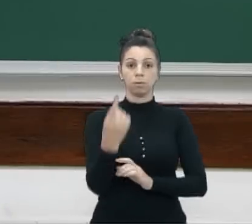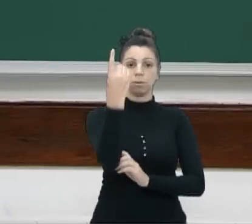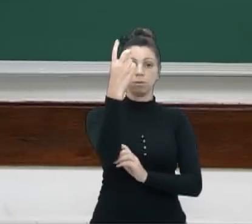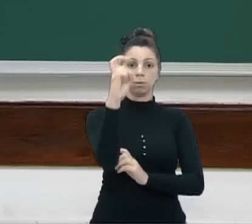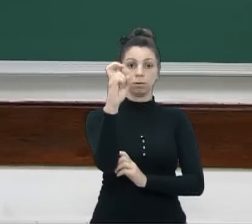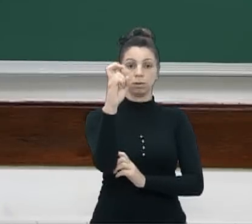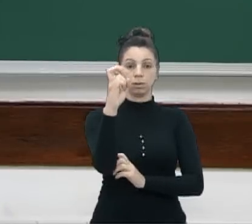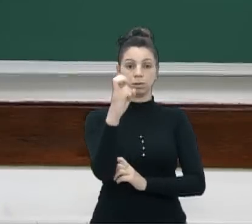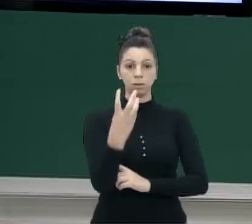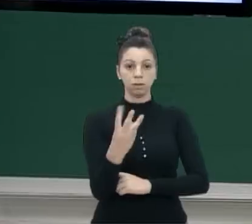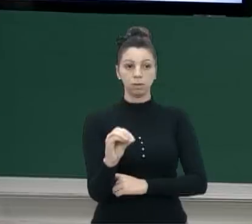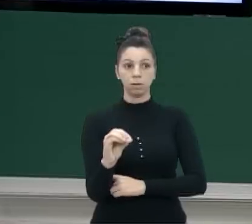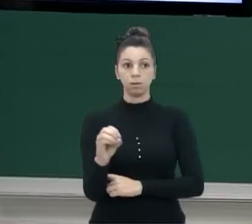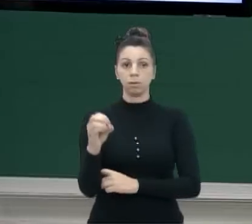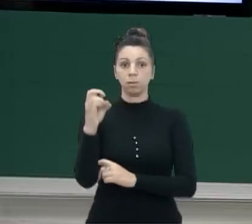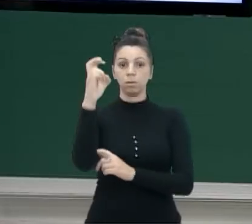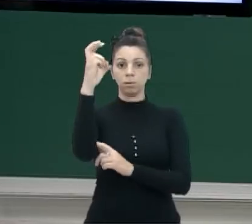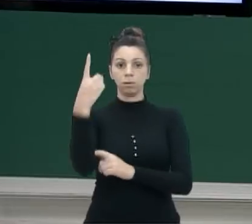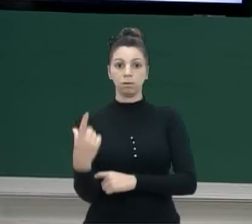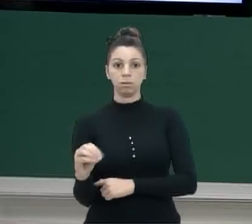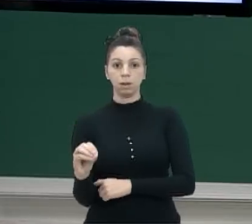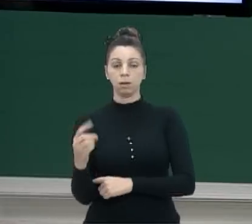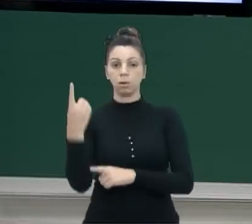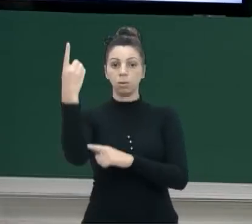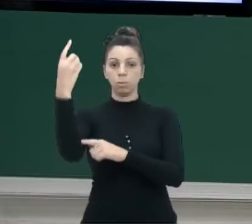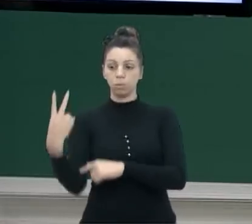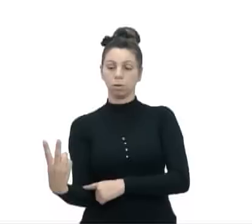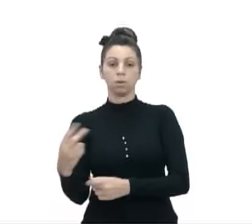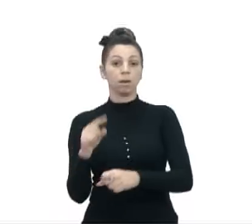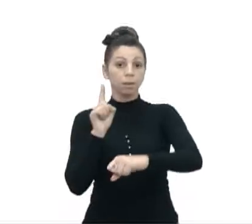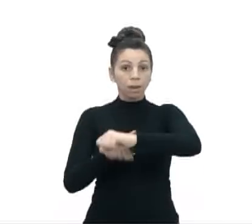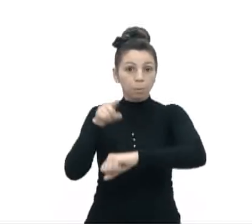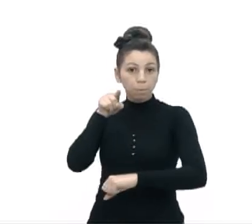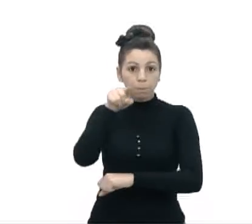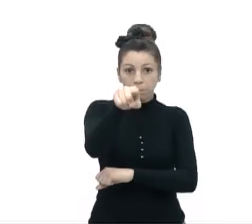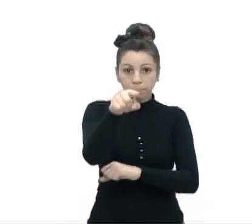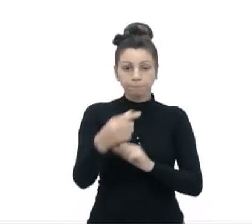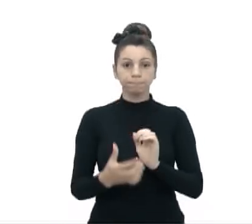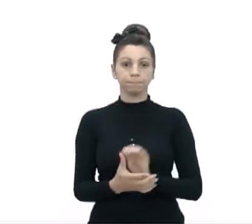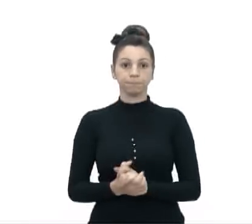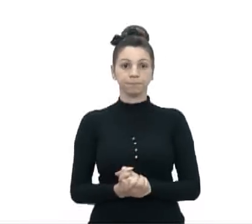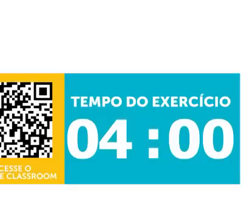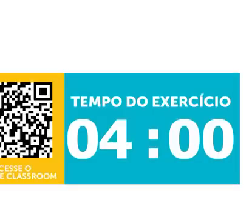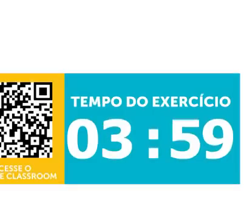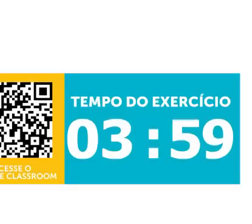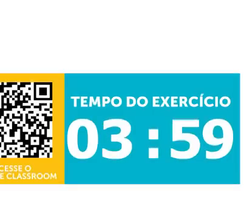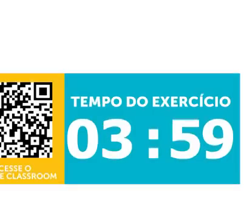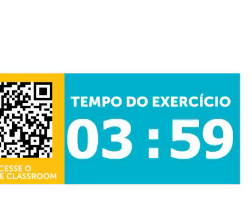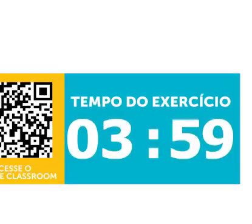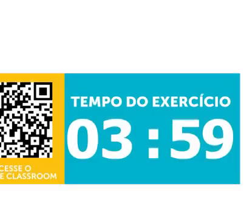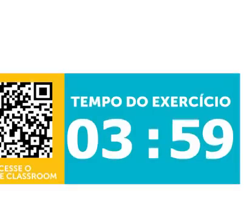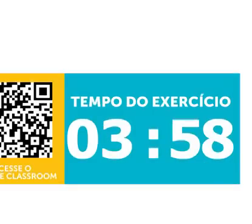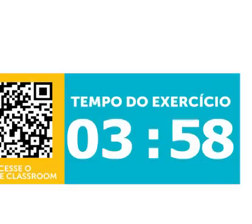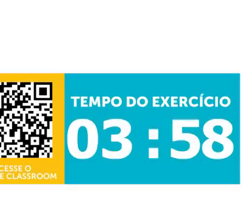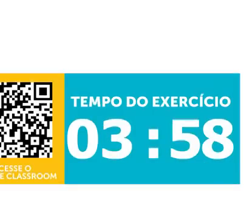15/30, 5 décimos e 1/2. Tempo para vocês.